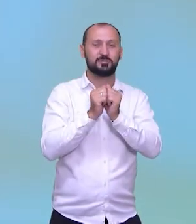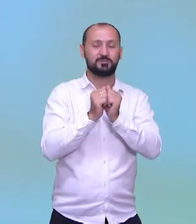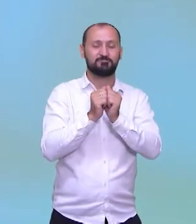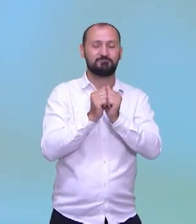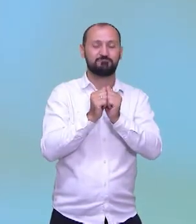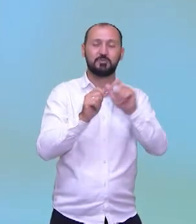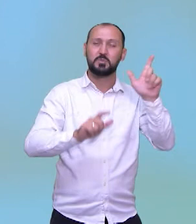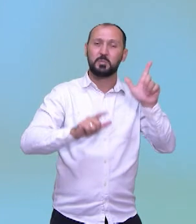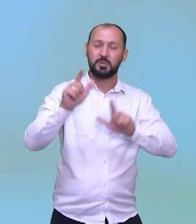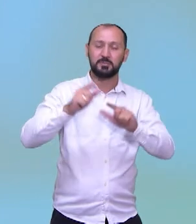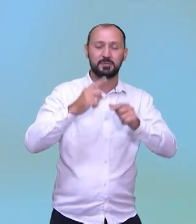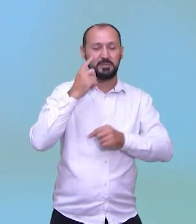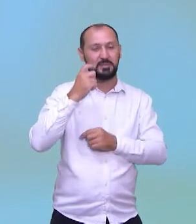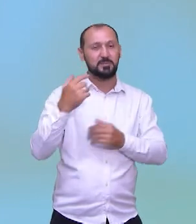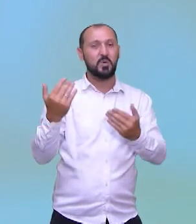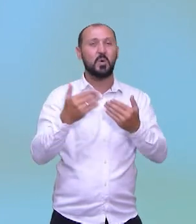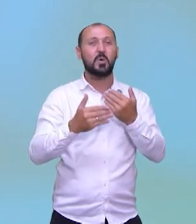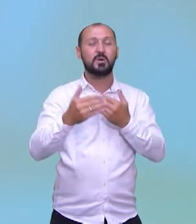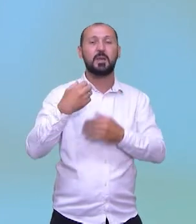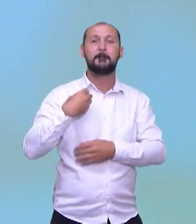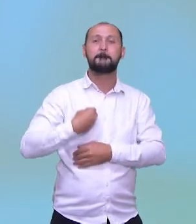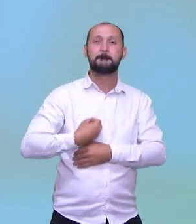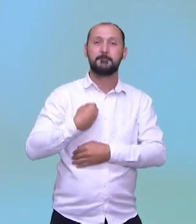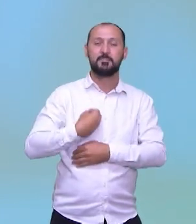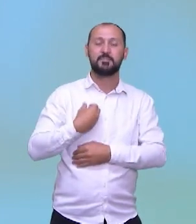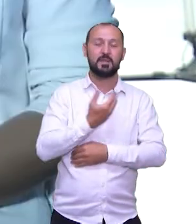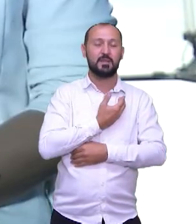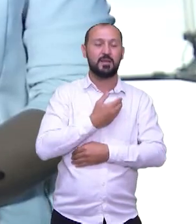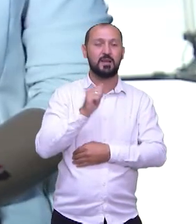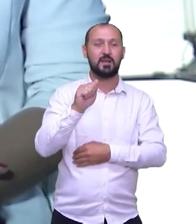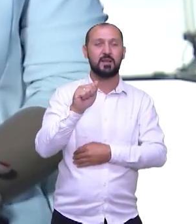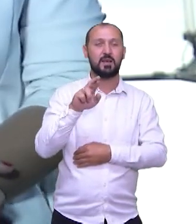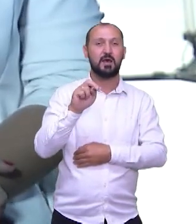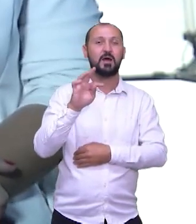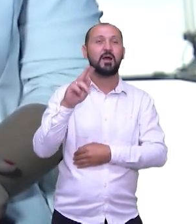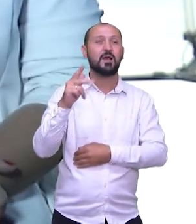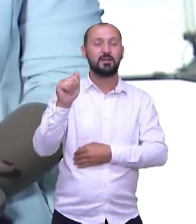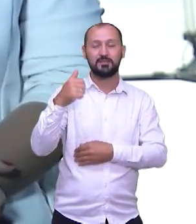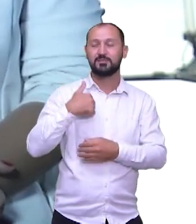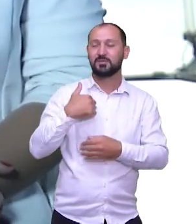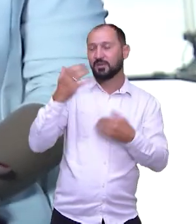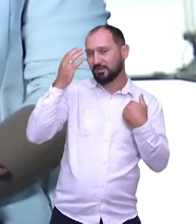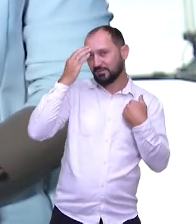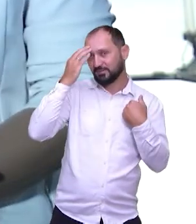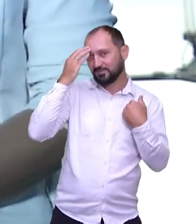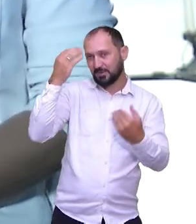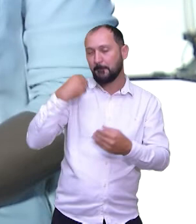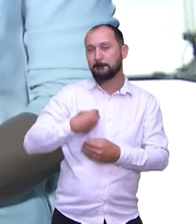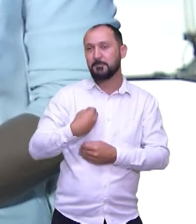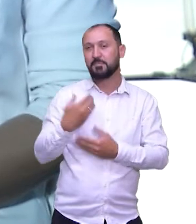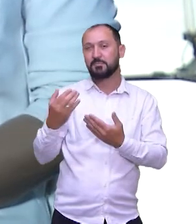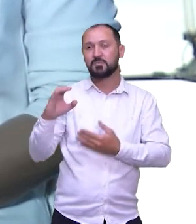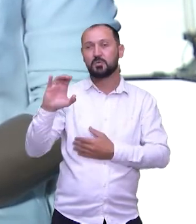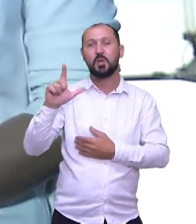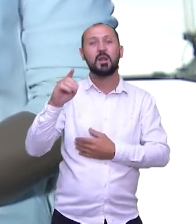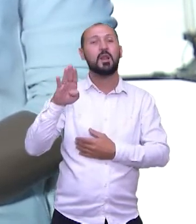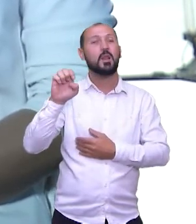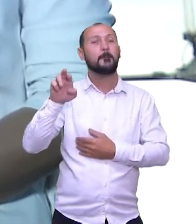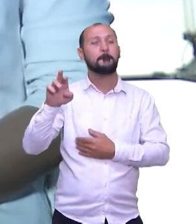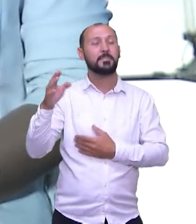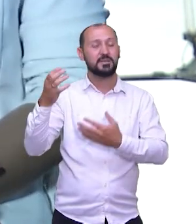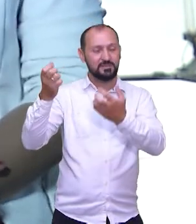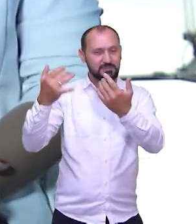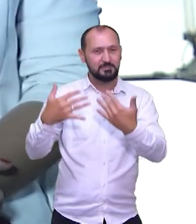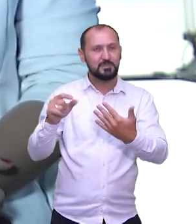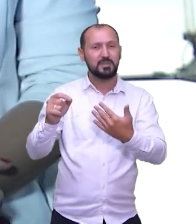ter assistido um programa tão interessante hoje e também a participação da minha amiga Areta. Eu também quero agradecer a participação do Cláudio